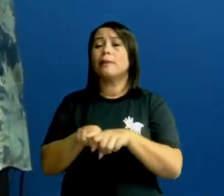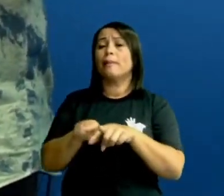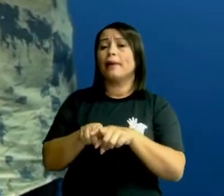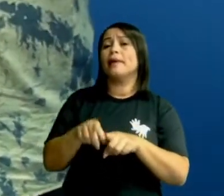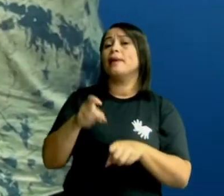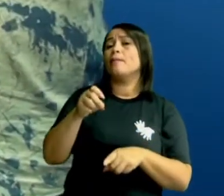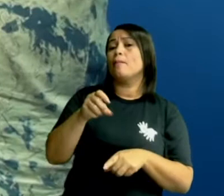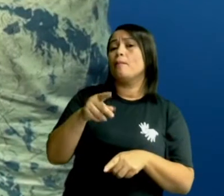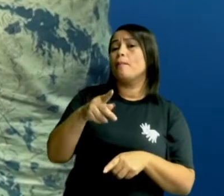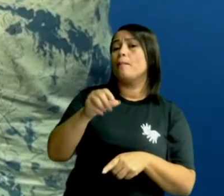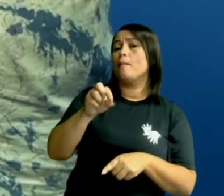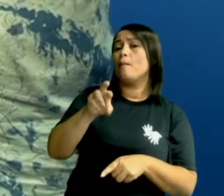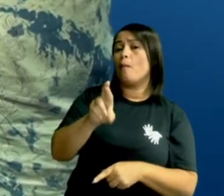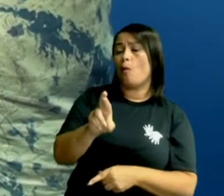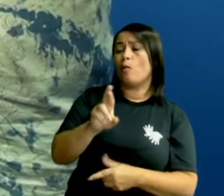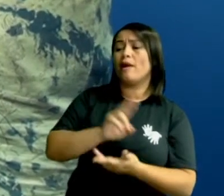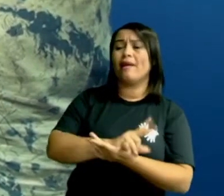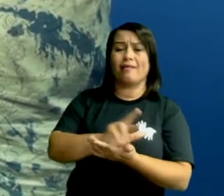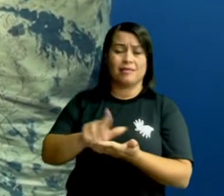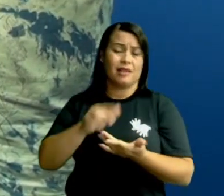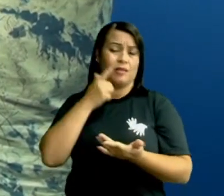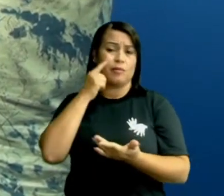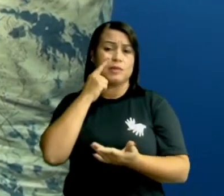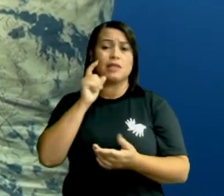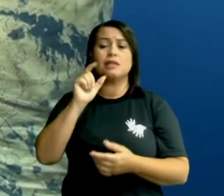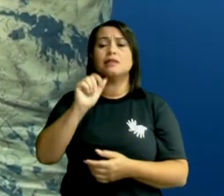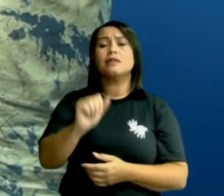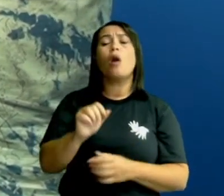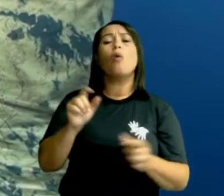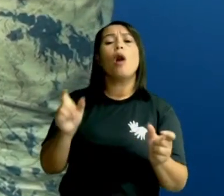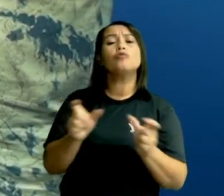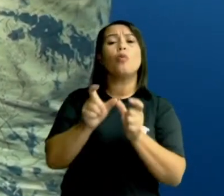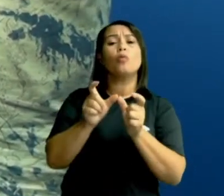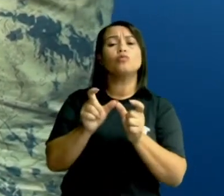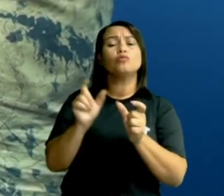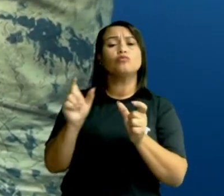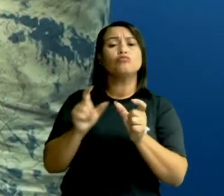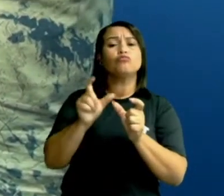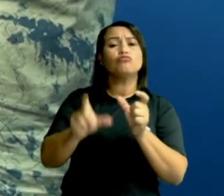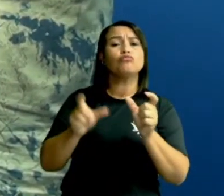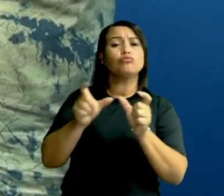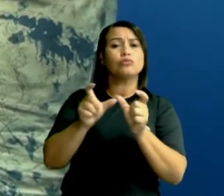por. São conjunções que são utilizadas justamente para mostrar a causa, o